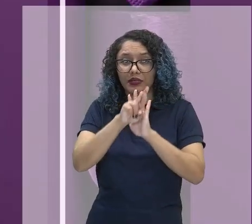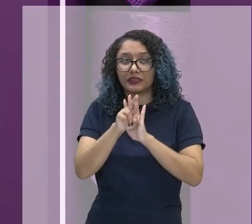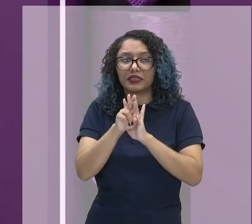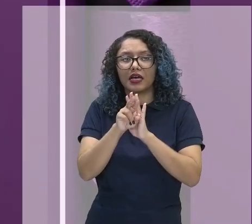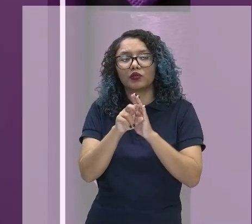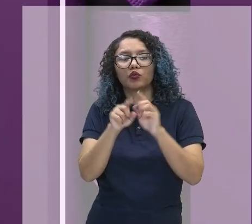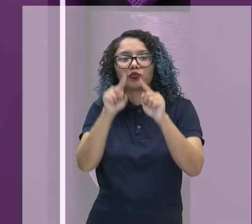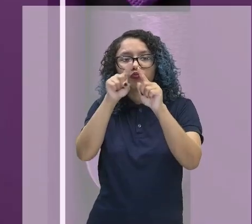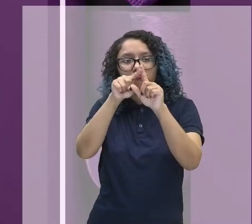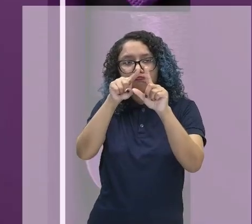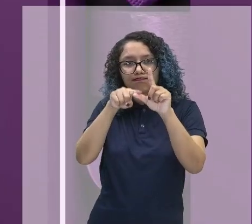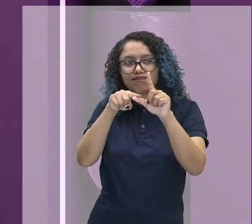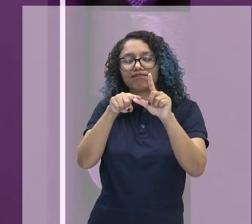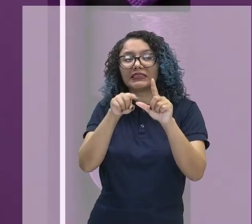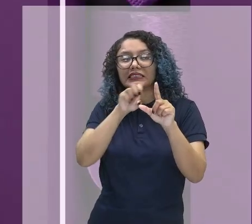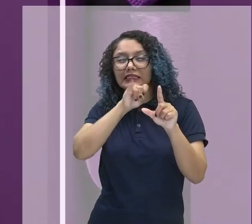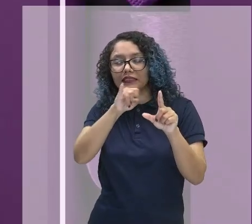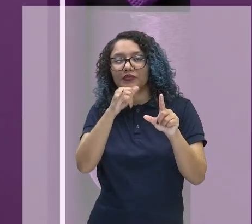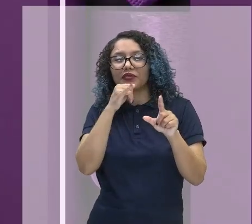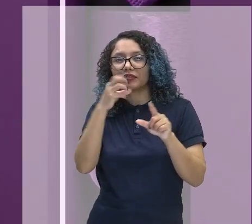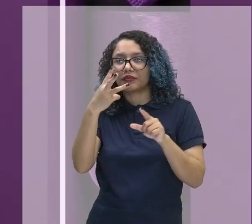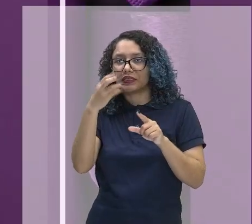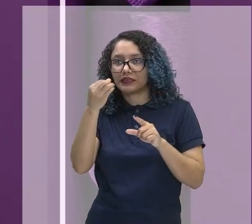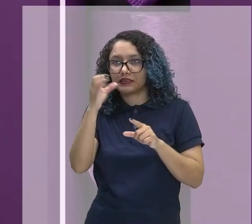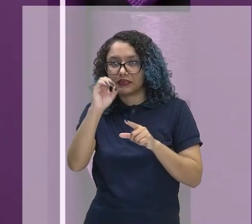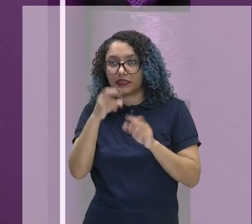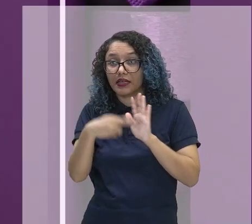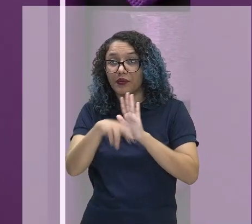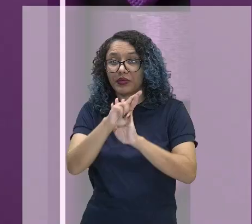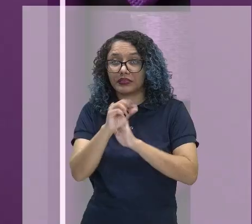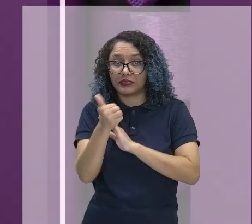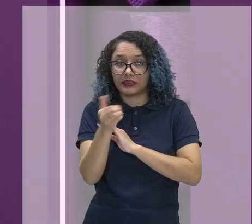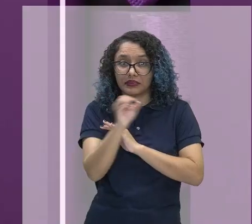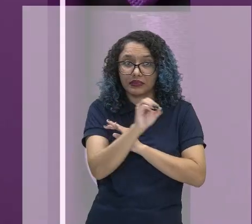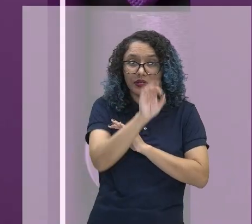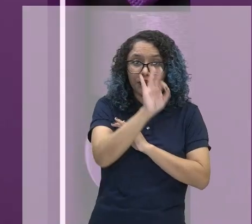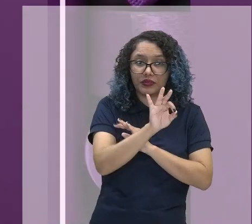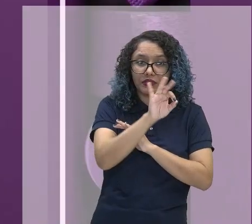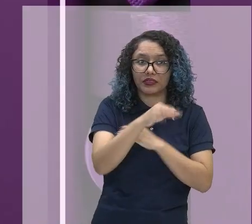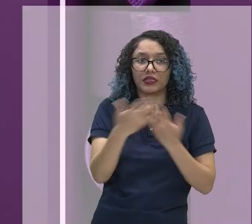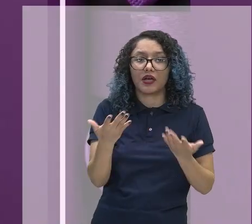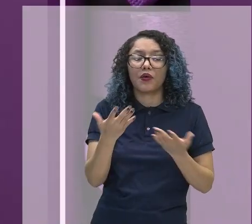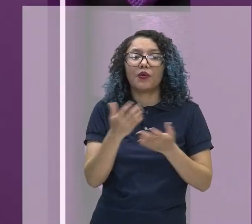ângulo. Então, 360 está para 100%, e então qual seria